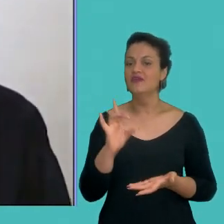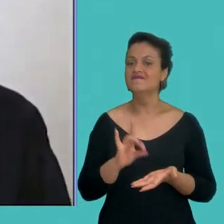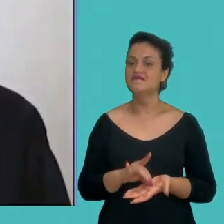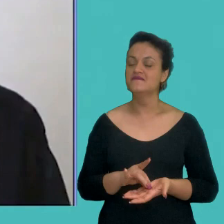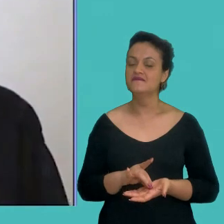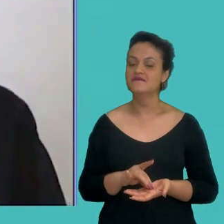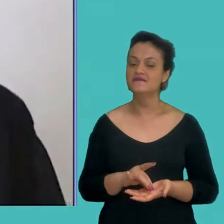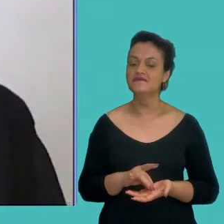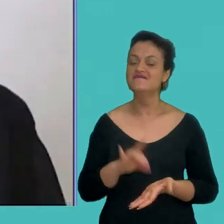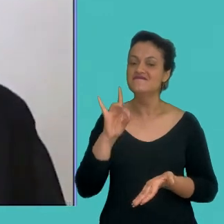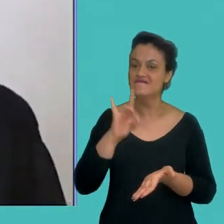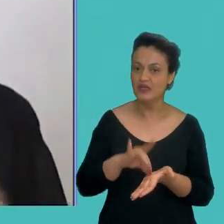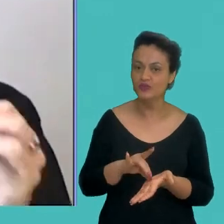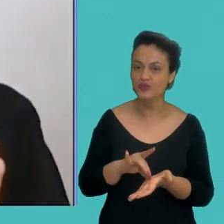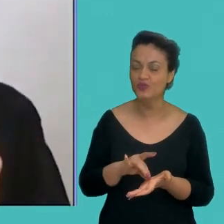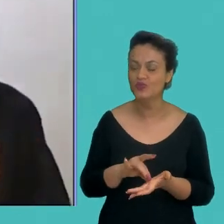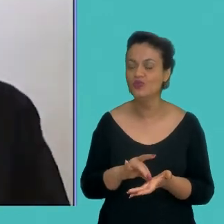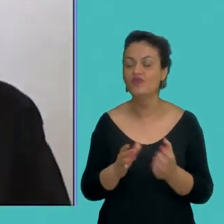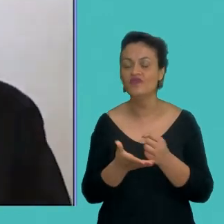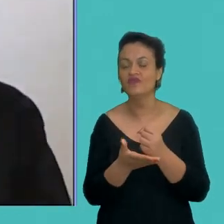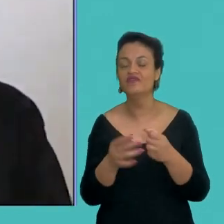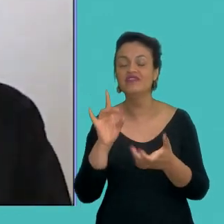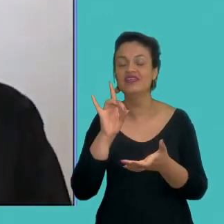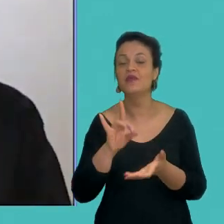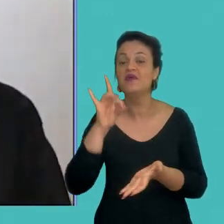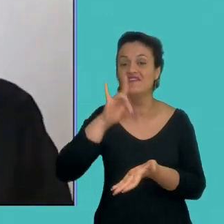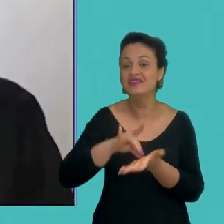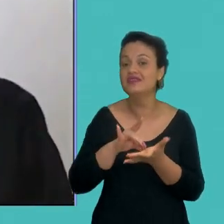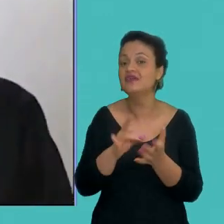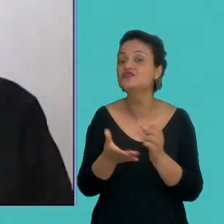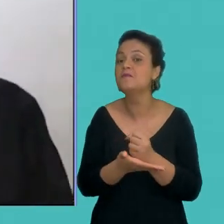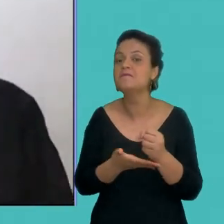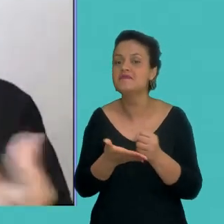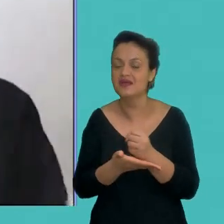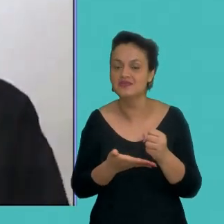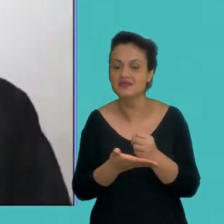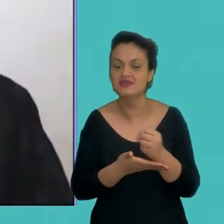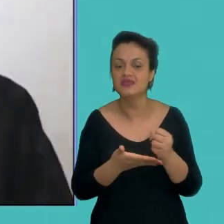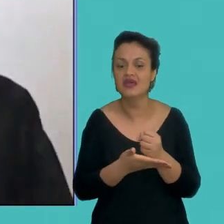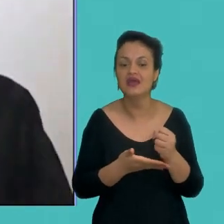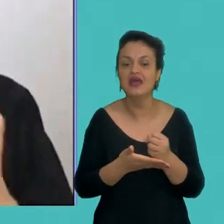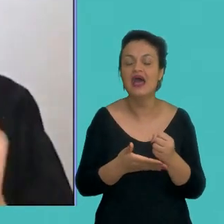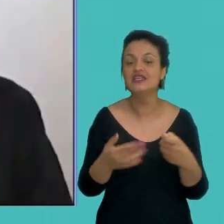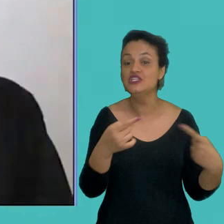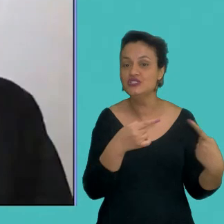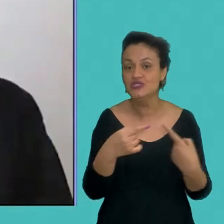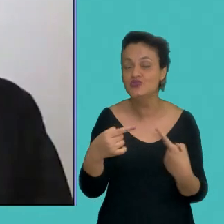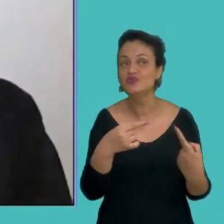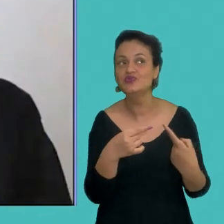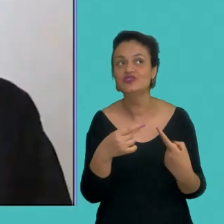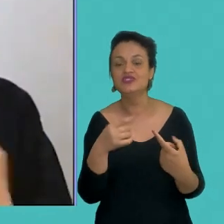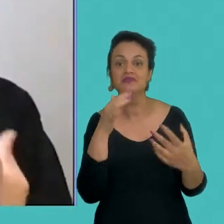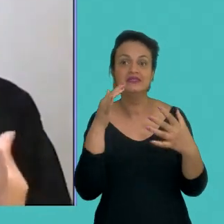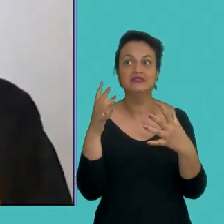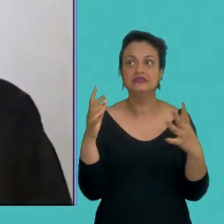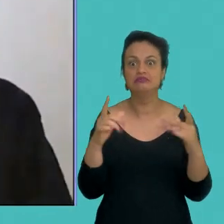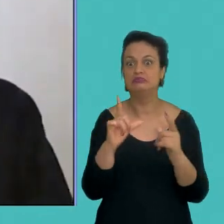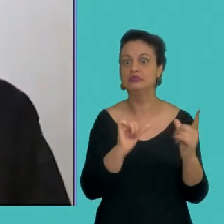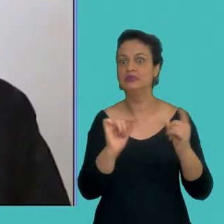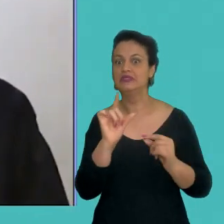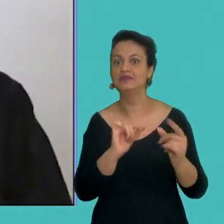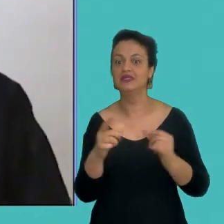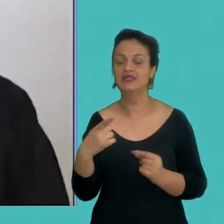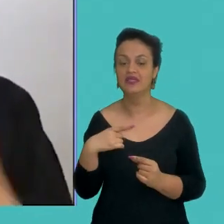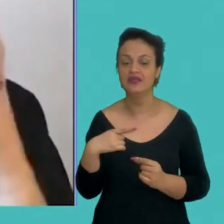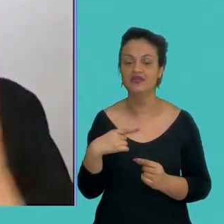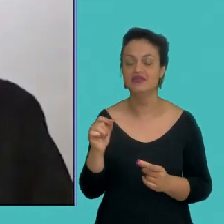chama de verdade factual, que é aquele mínimo de verdade que nós não podemos discutir sem gerar muita polêmica,